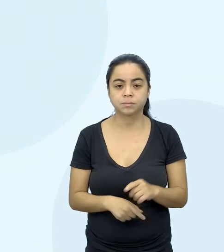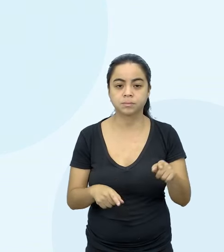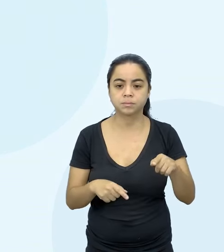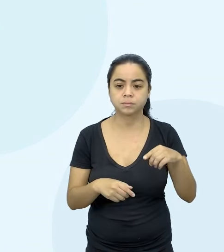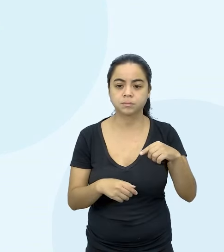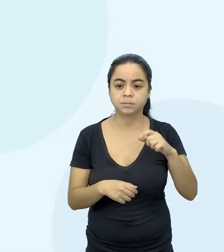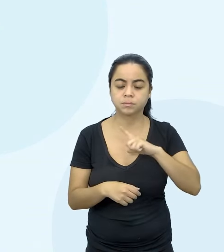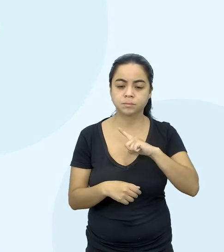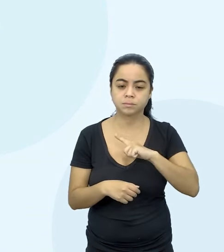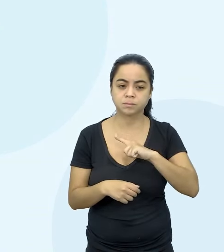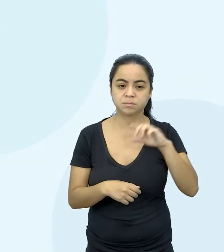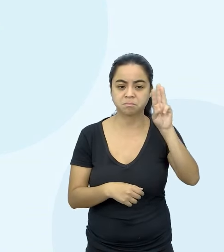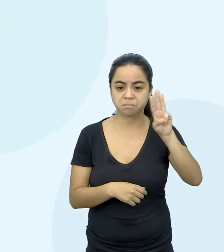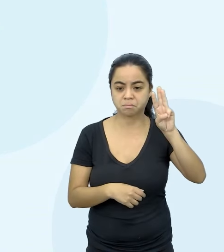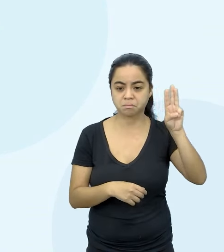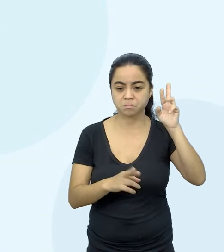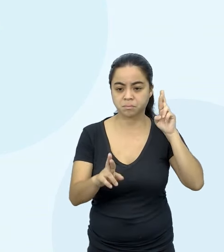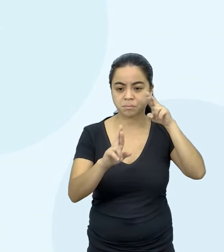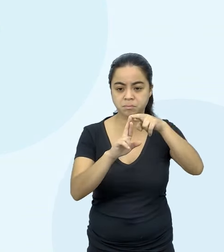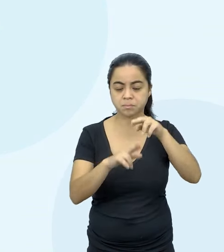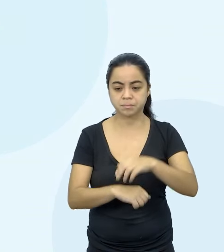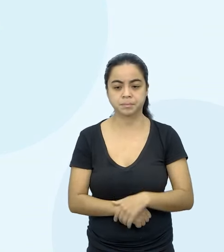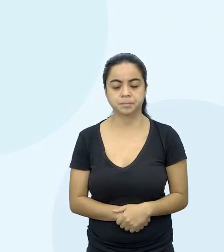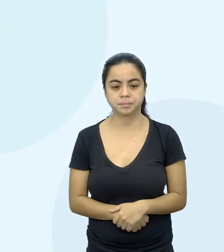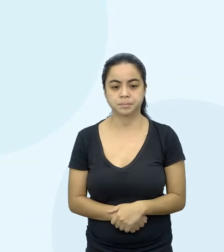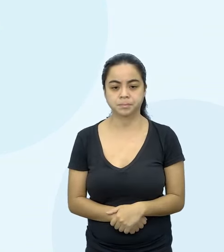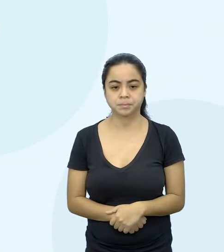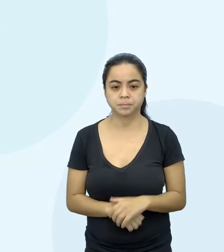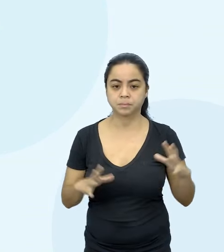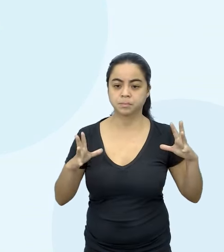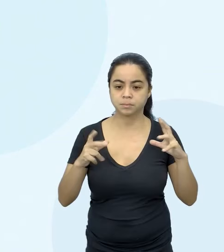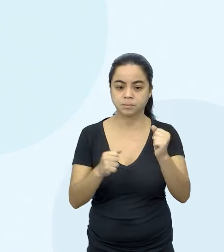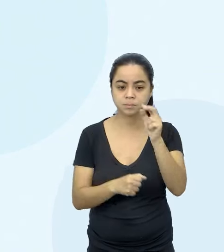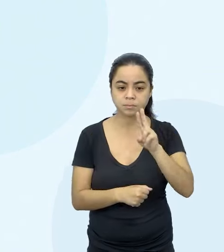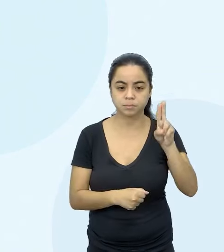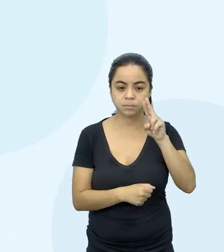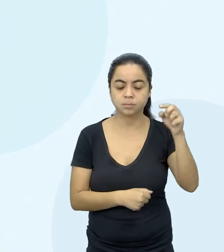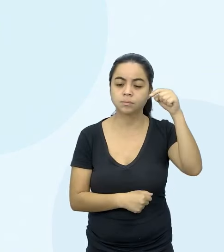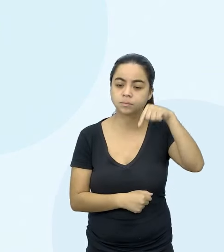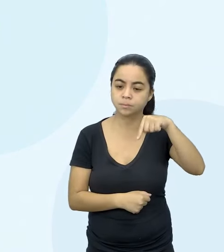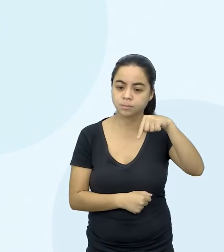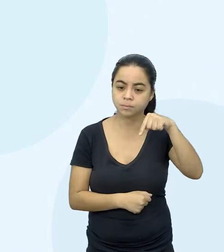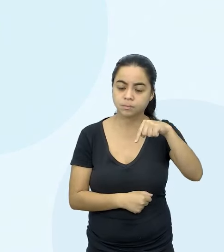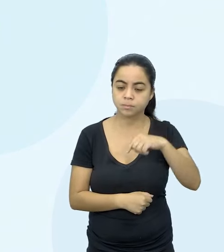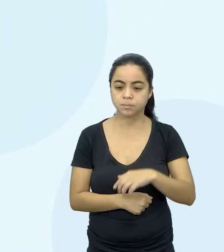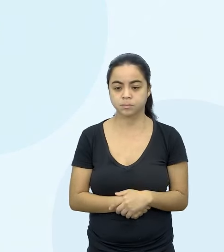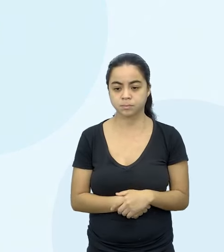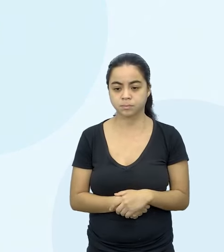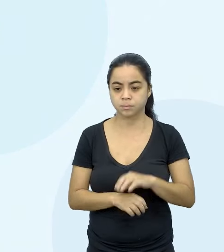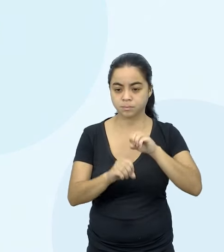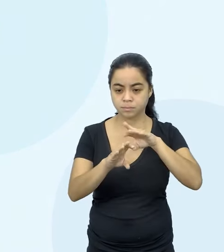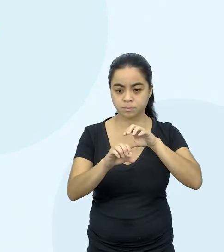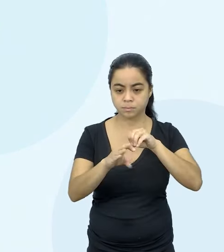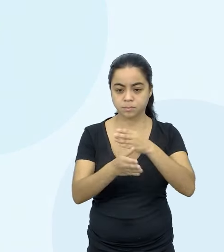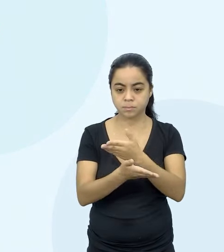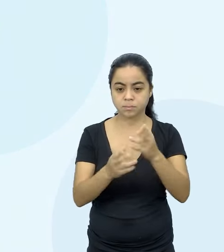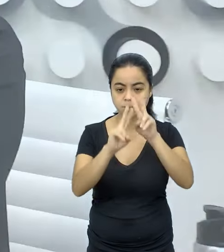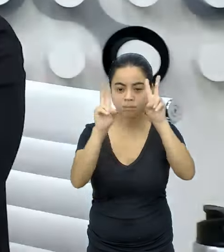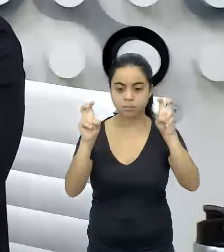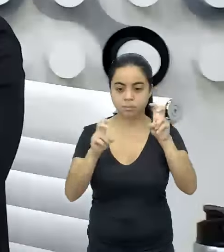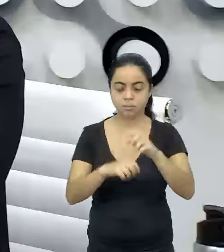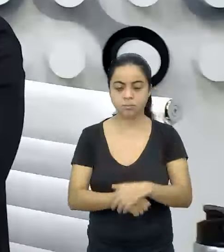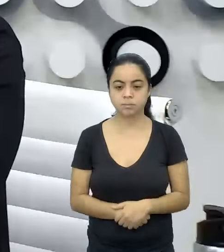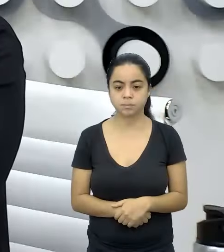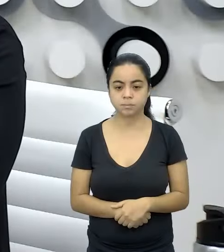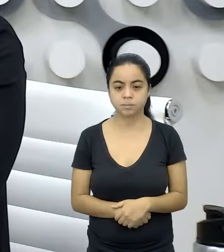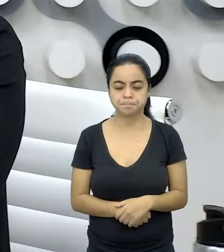gente tem as referências, né, que são todas que a gente utilizou aqui para abordar a temática de hoje, né?